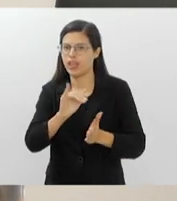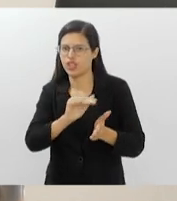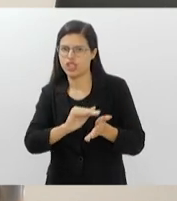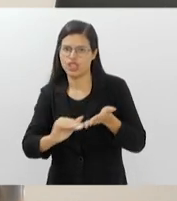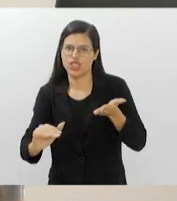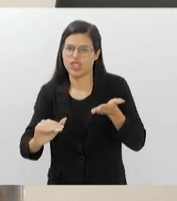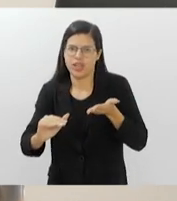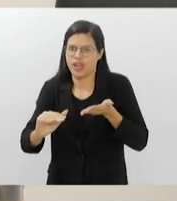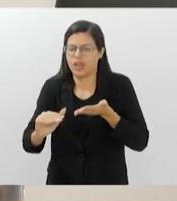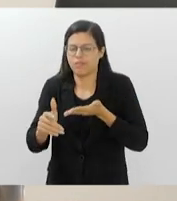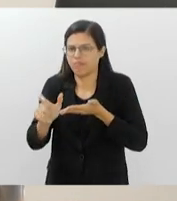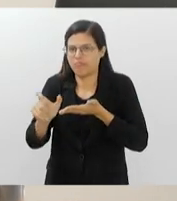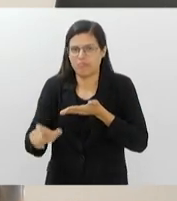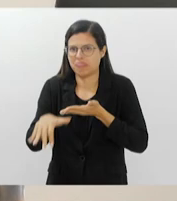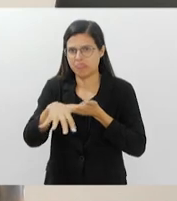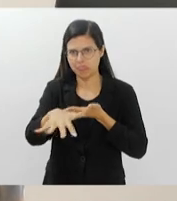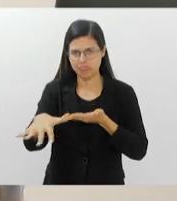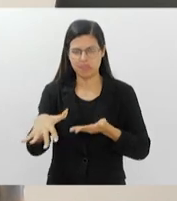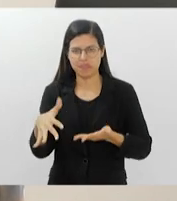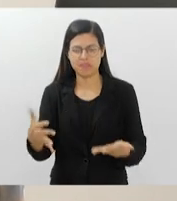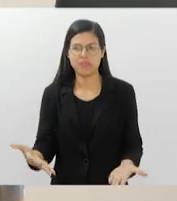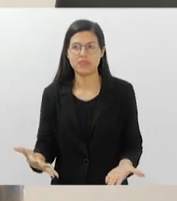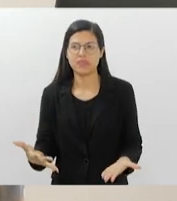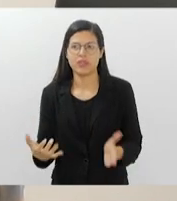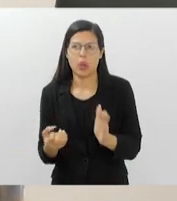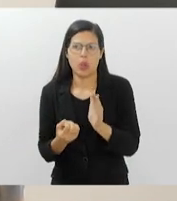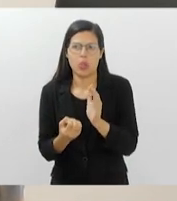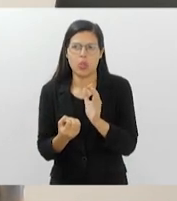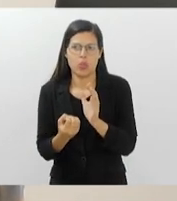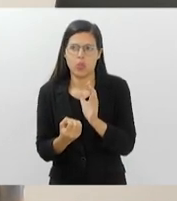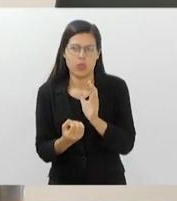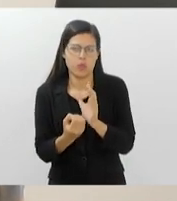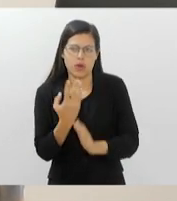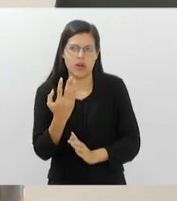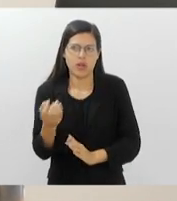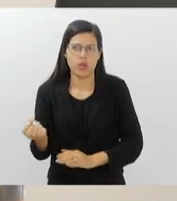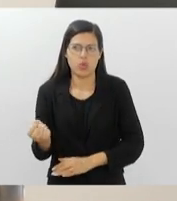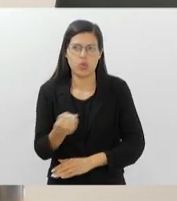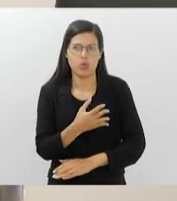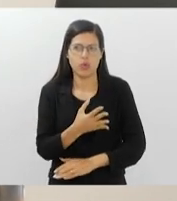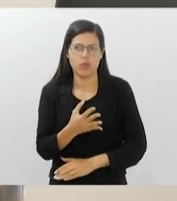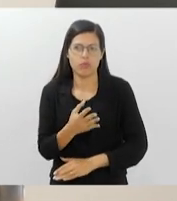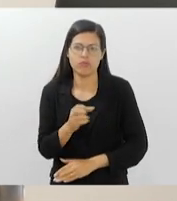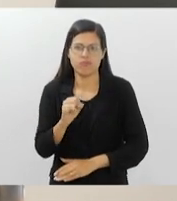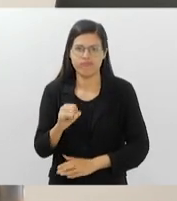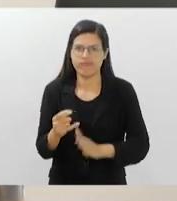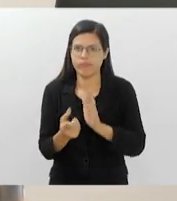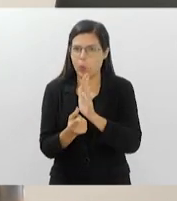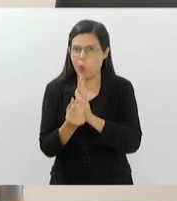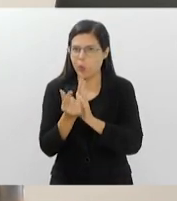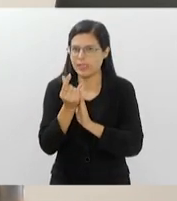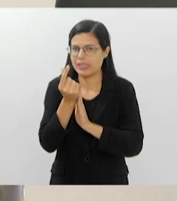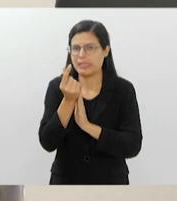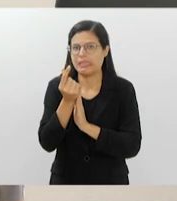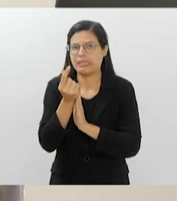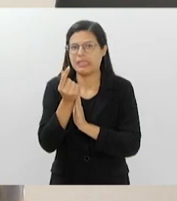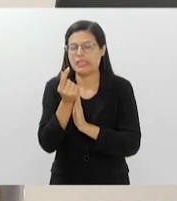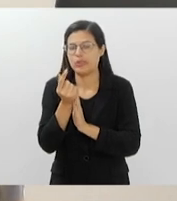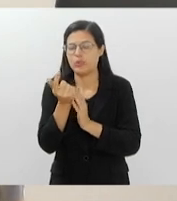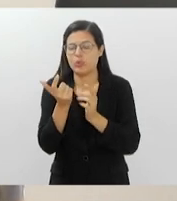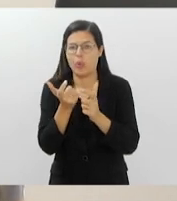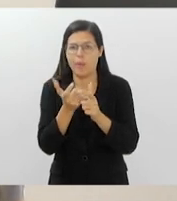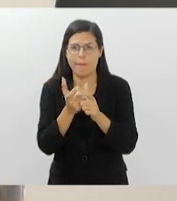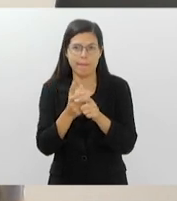alguém não você não cria valores novos no orçamento senão o orçamento seria interminável você